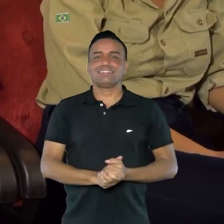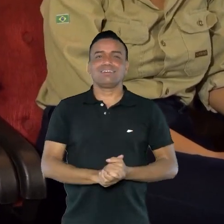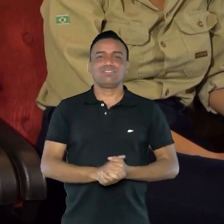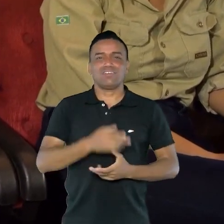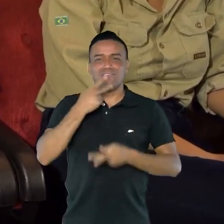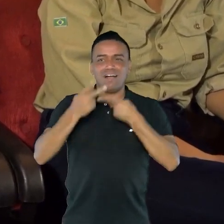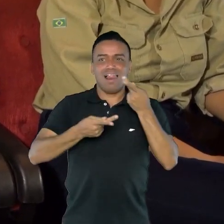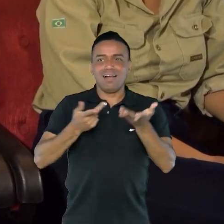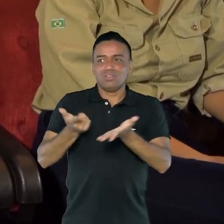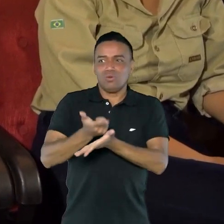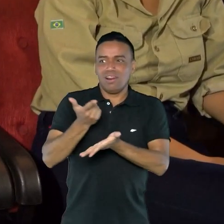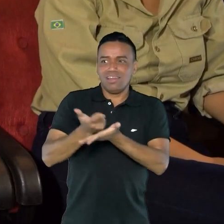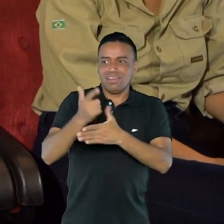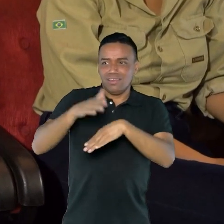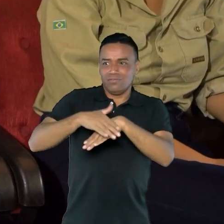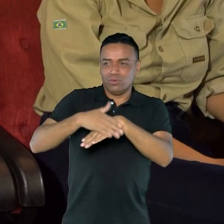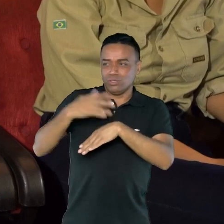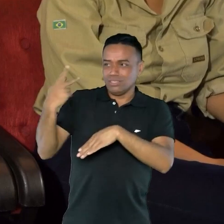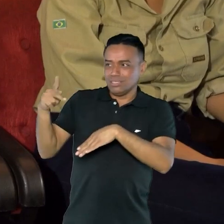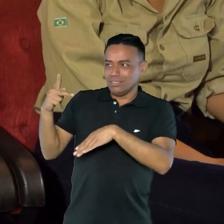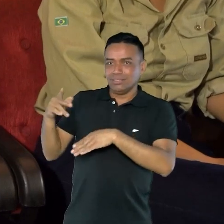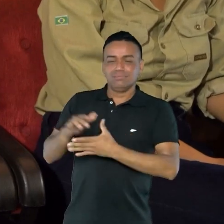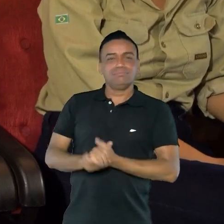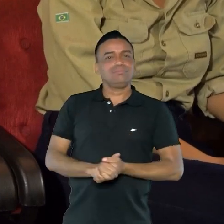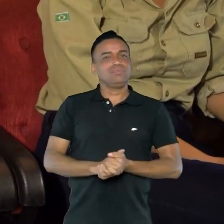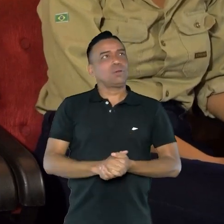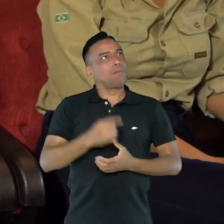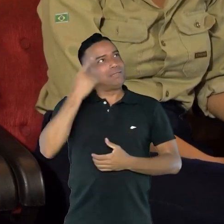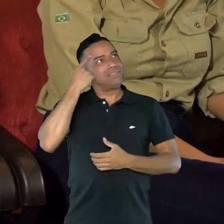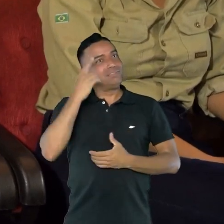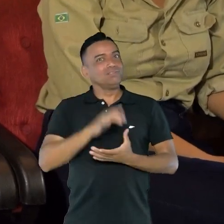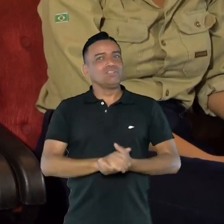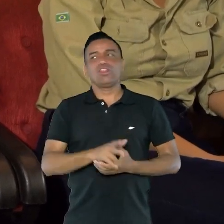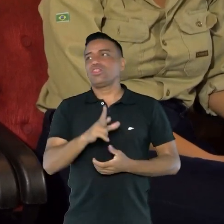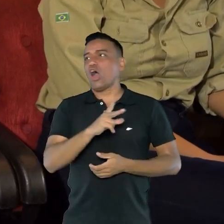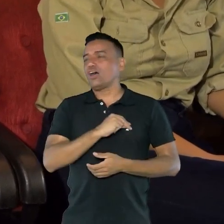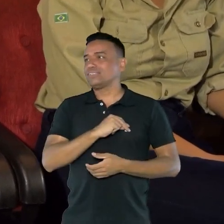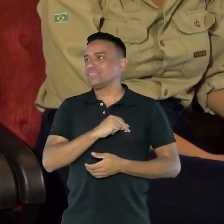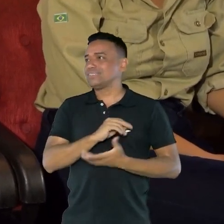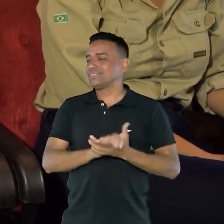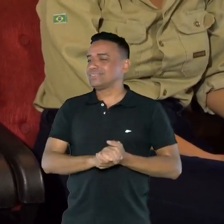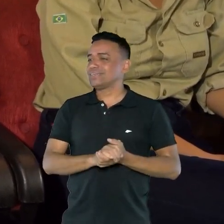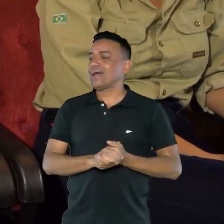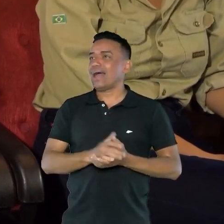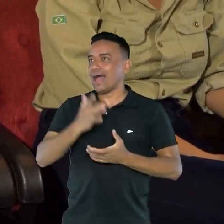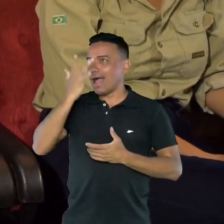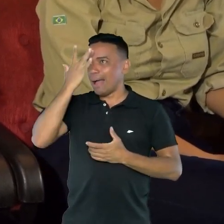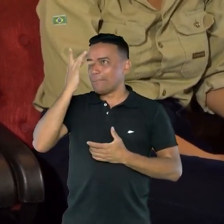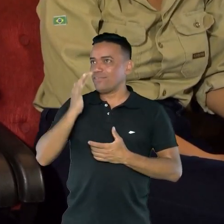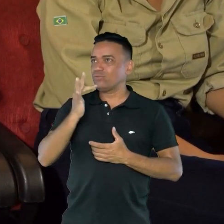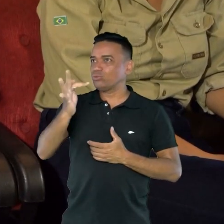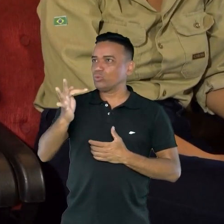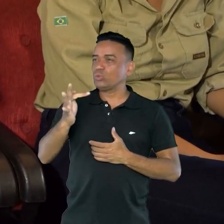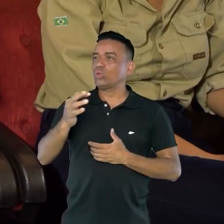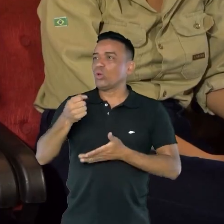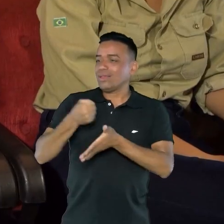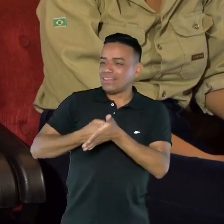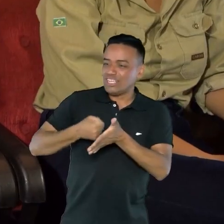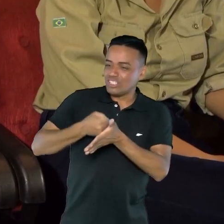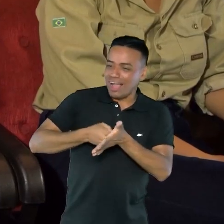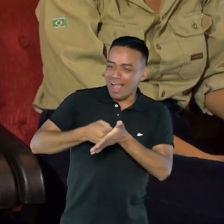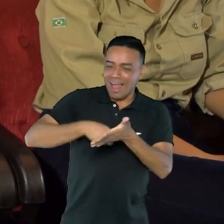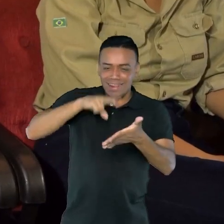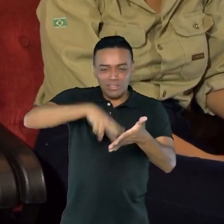seus livros, eu me peguei pensando assim, nossa, como eu gostaria de amanhã poder dedicar o meu tempo todo à leitura, né,